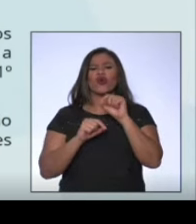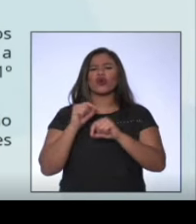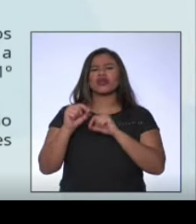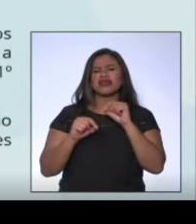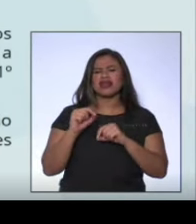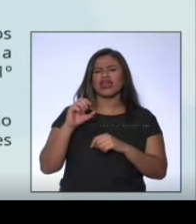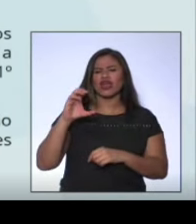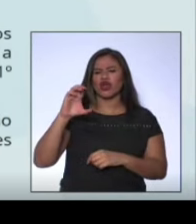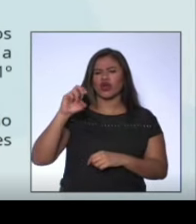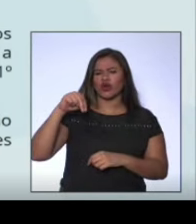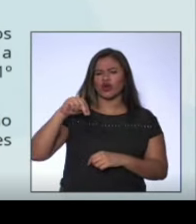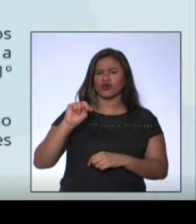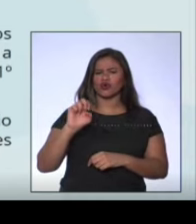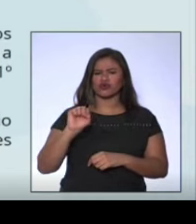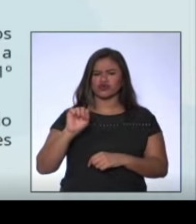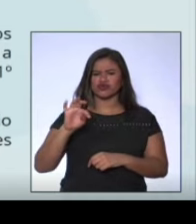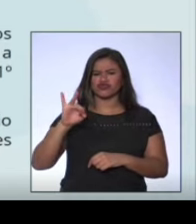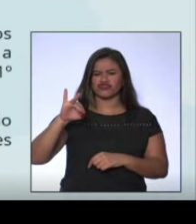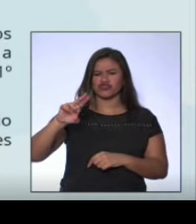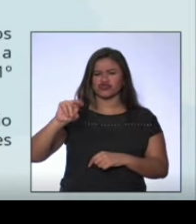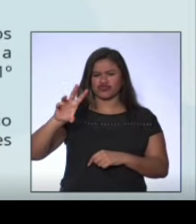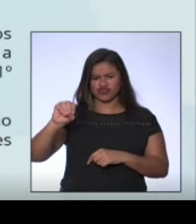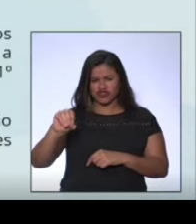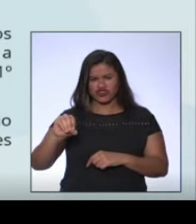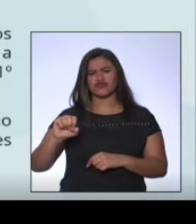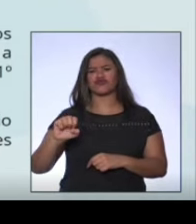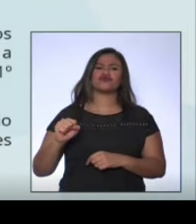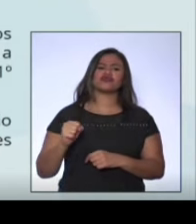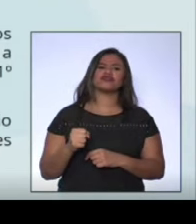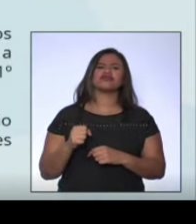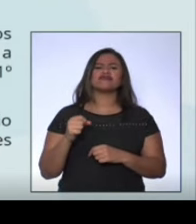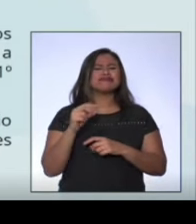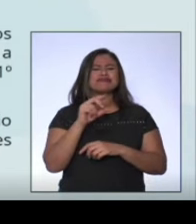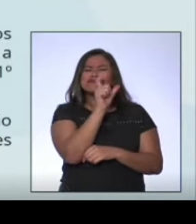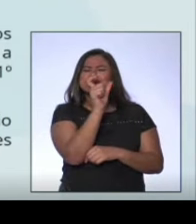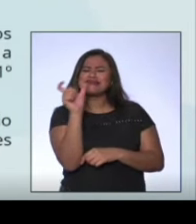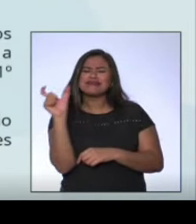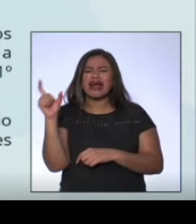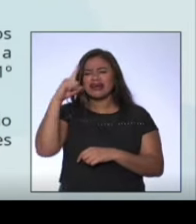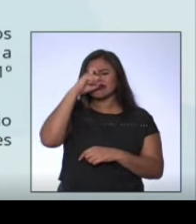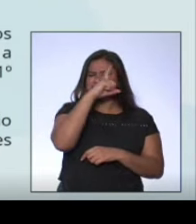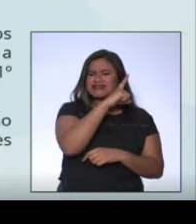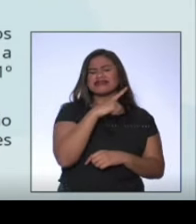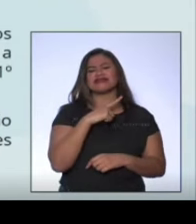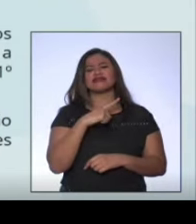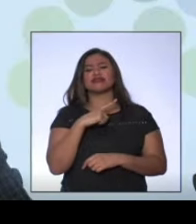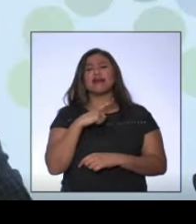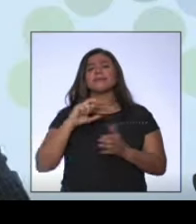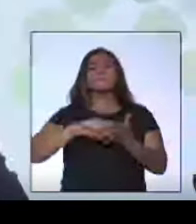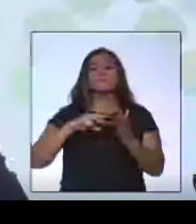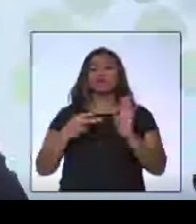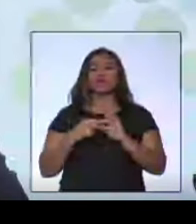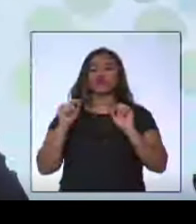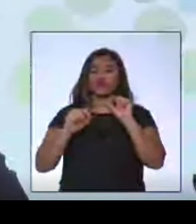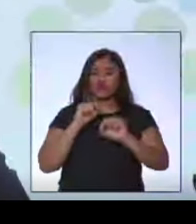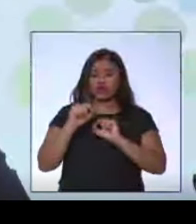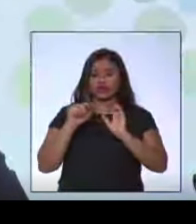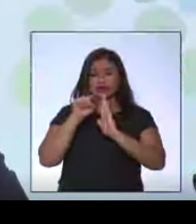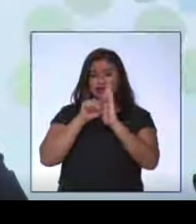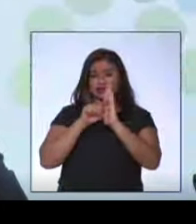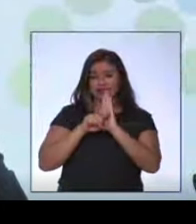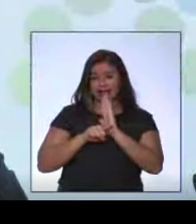constitutivos do gênero notícia e suas semioses, a partir das atividades? Parece um nome complicado, mas na realidade o que a gente quer dizer é o seguinte: vamos